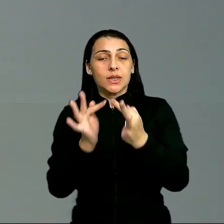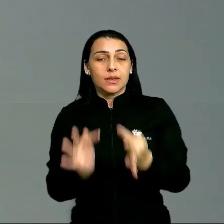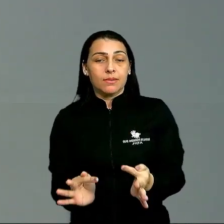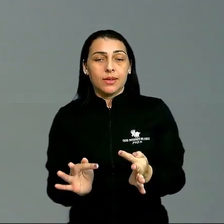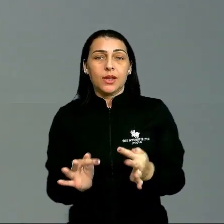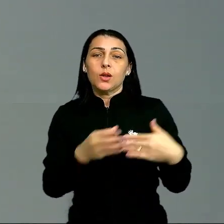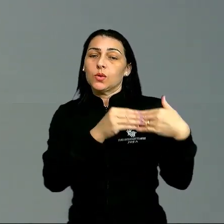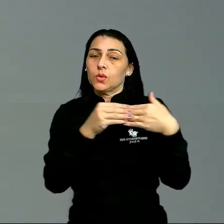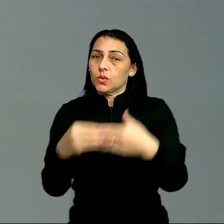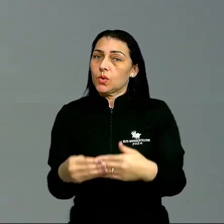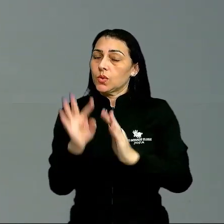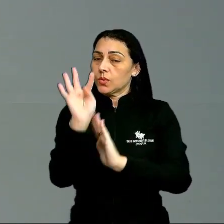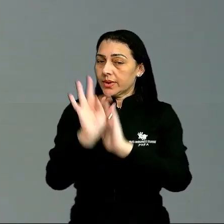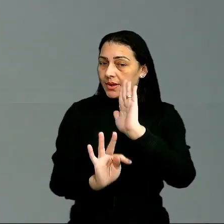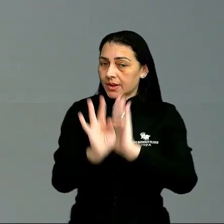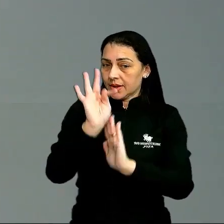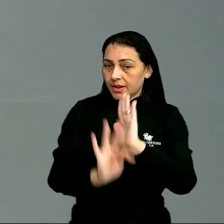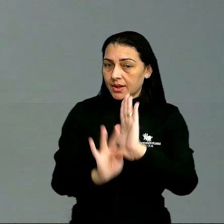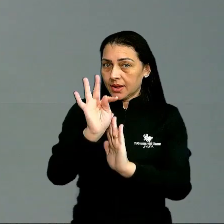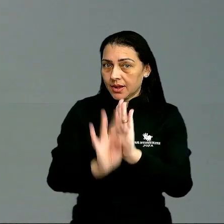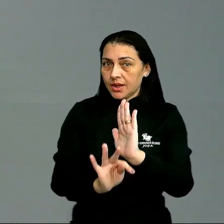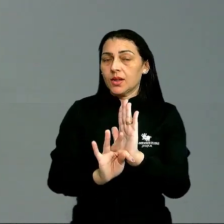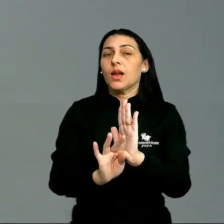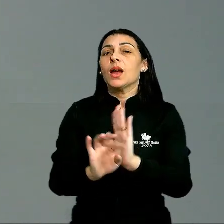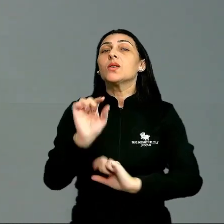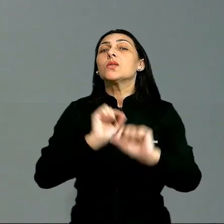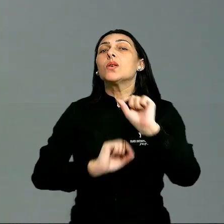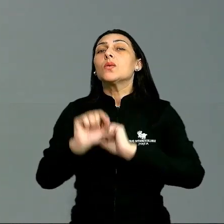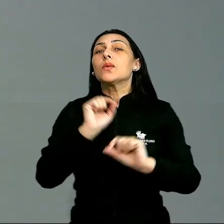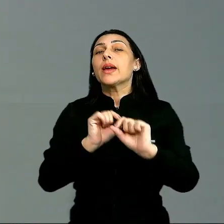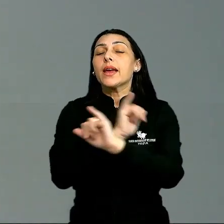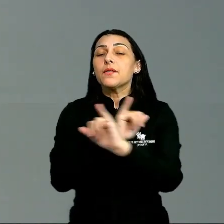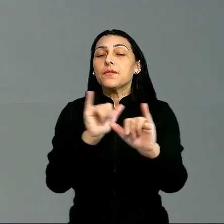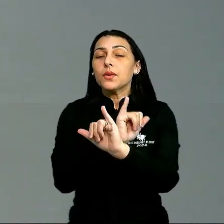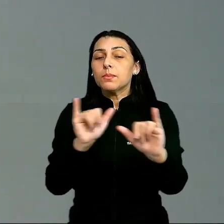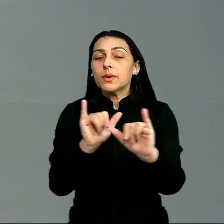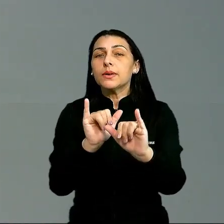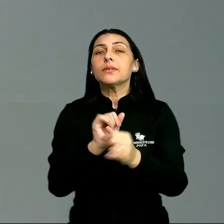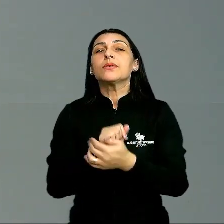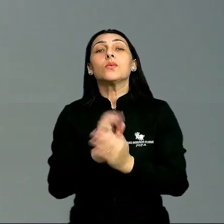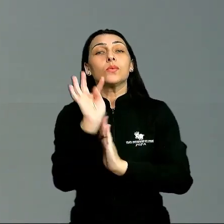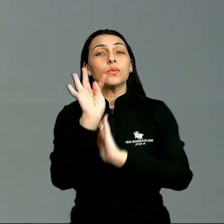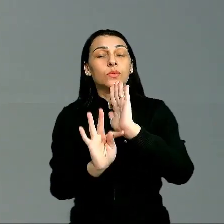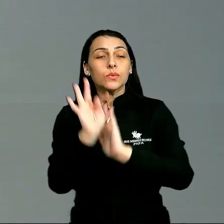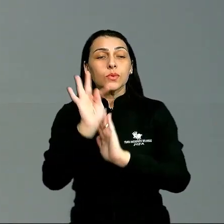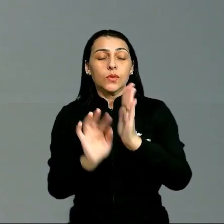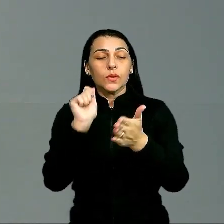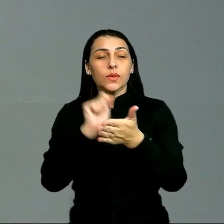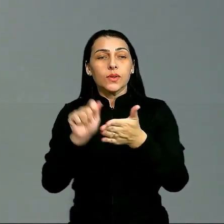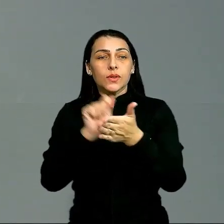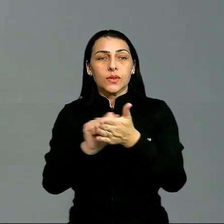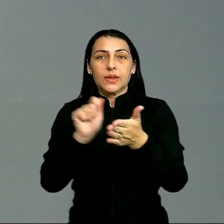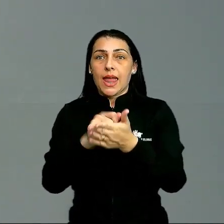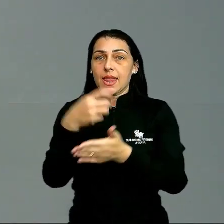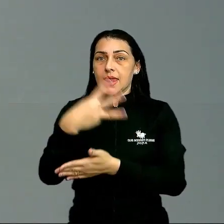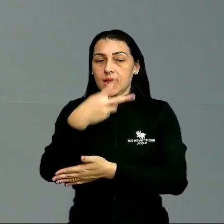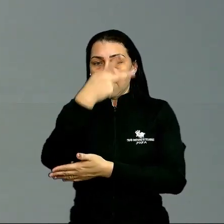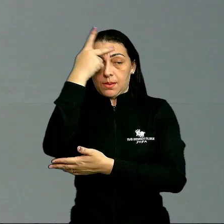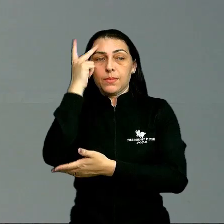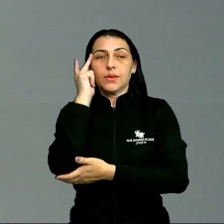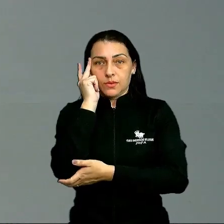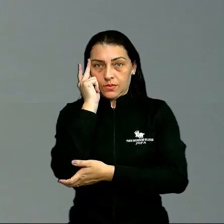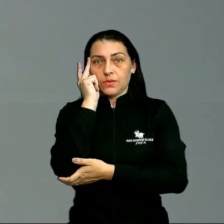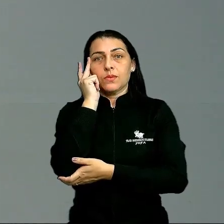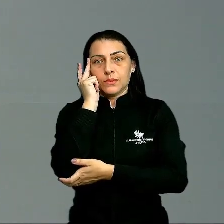simplesmente trouxe um texto e a função desse meu texto era só informar. O texto foi escrito em terceira